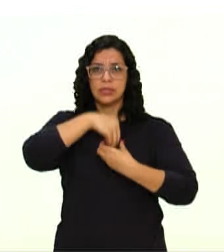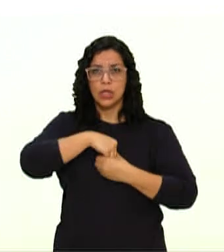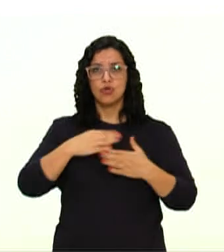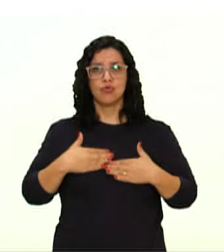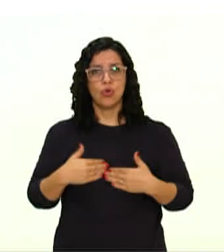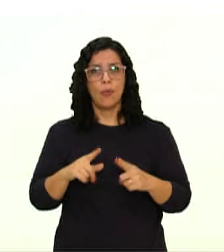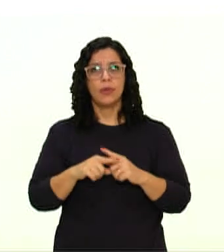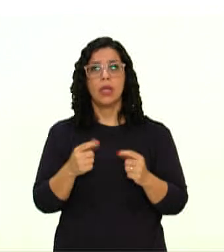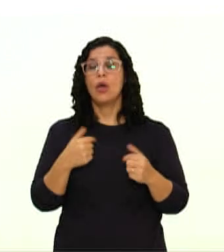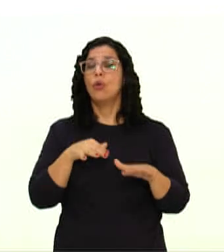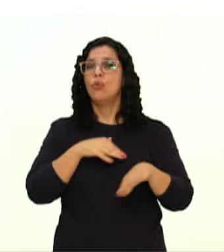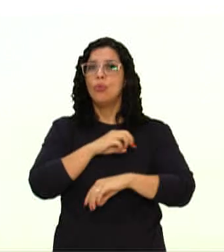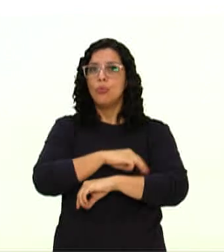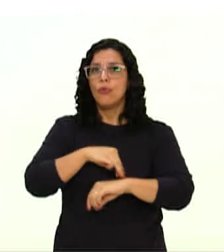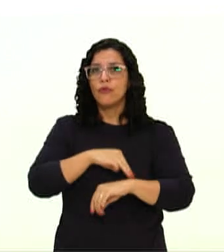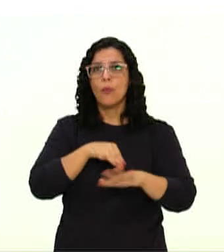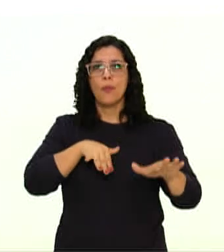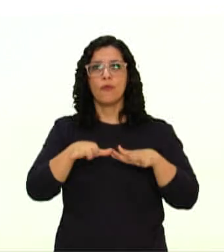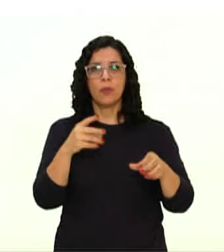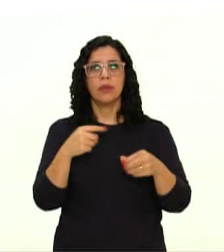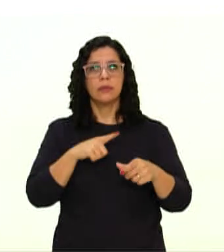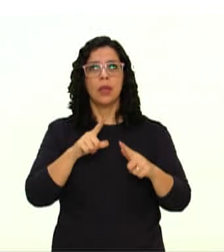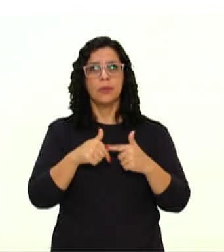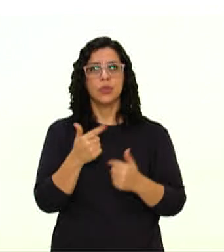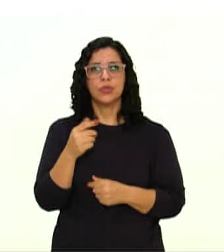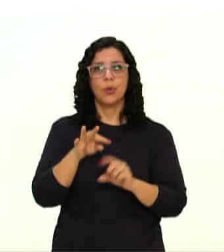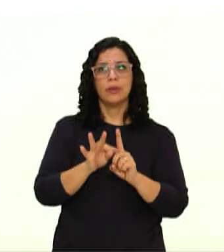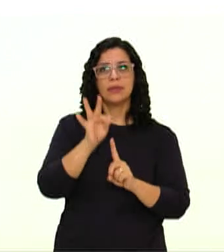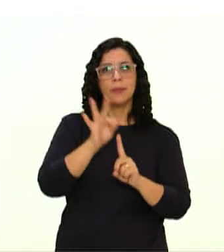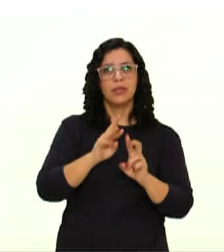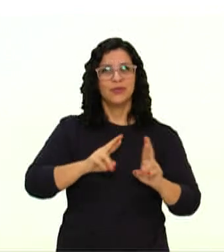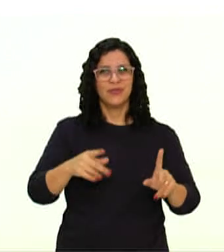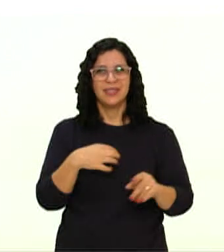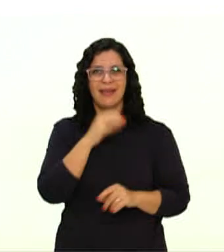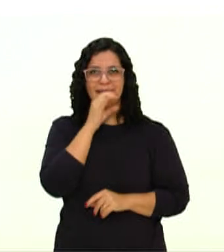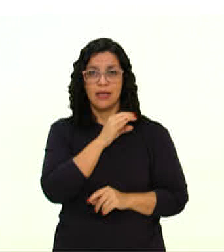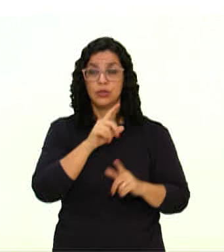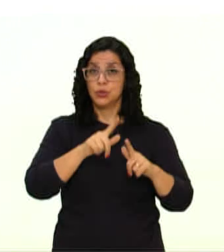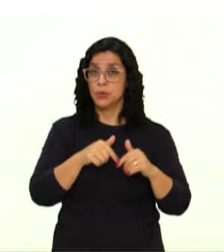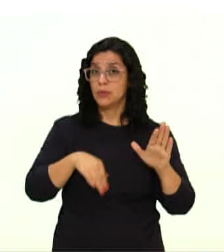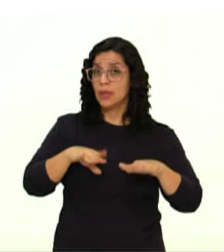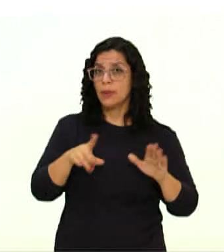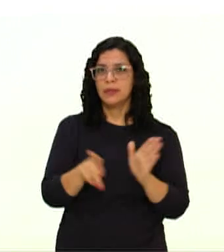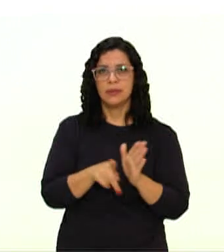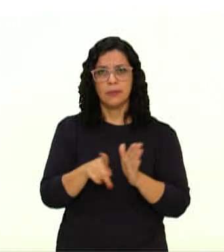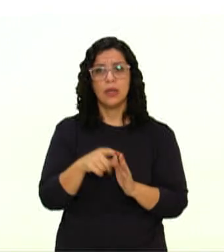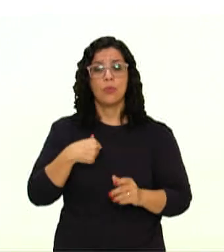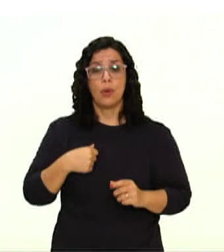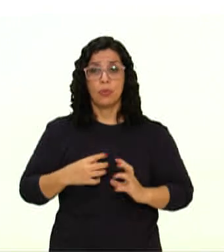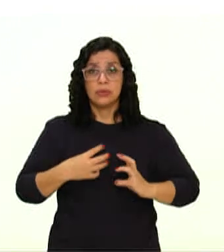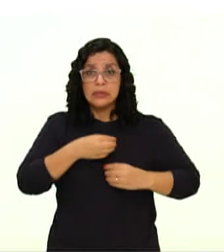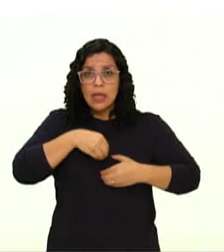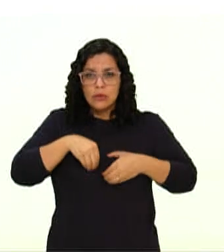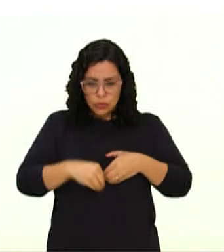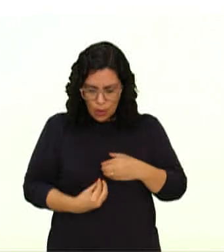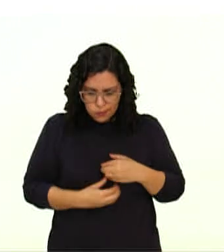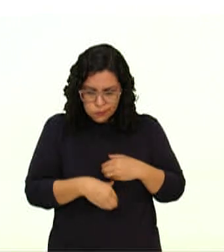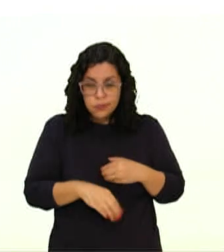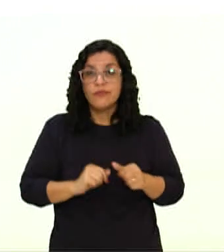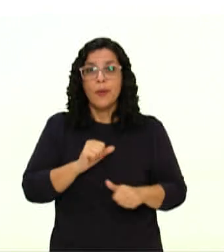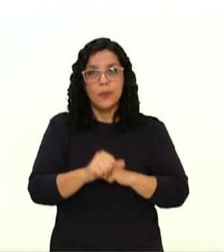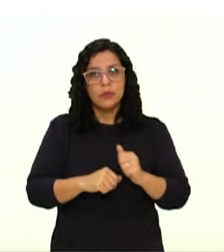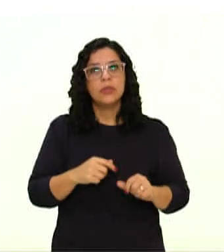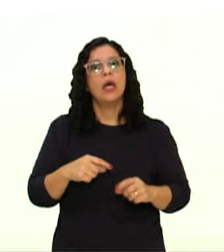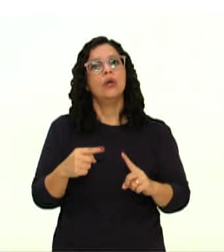assim, conforme o tipo de órgão e de função, ele vai ter uma mudança também no tipo de